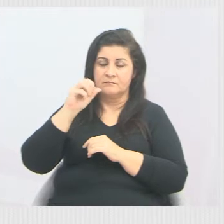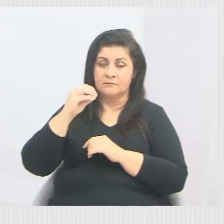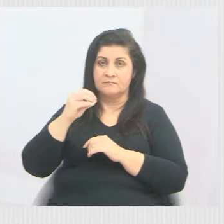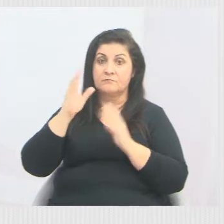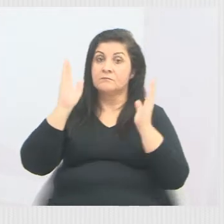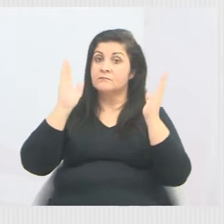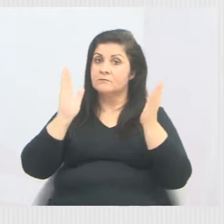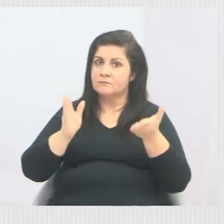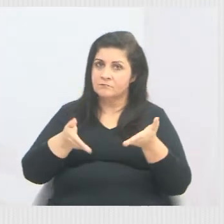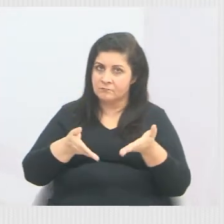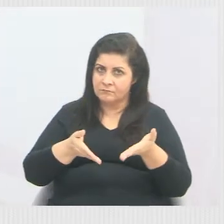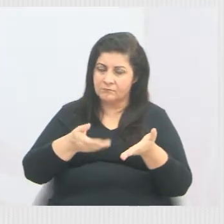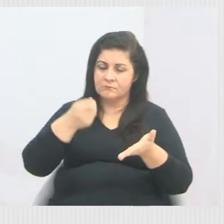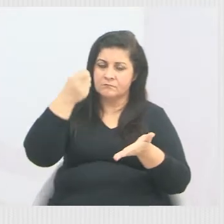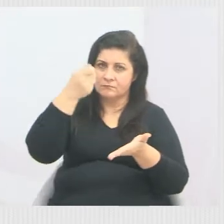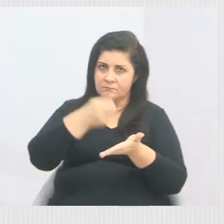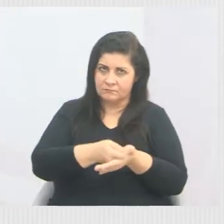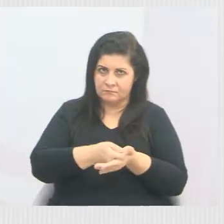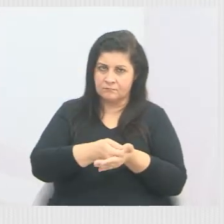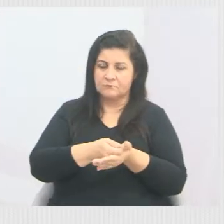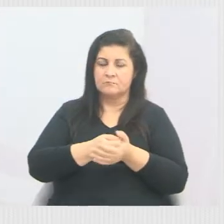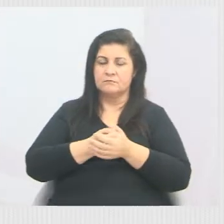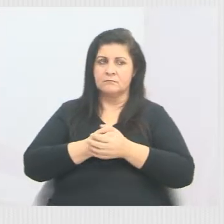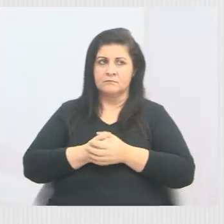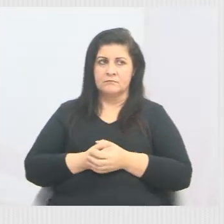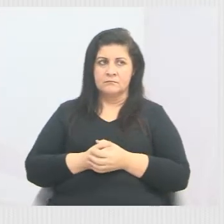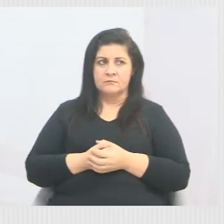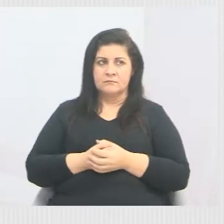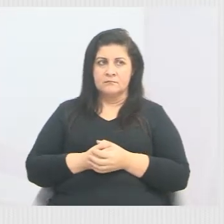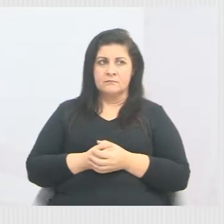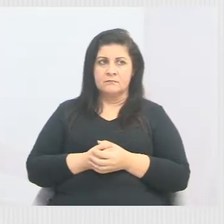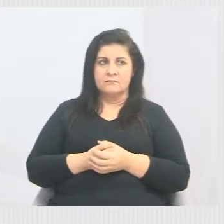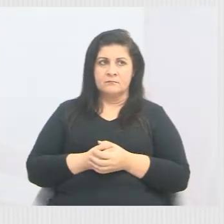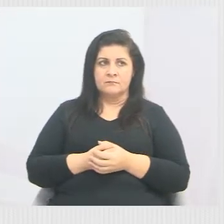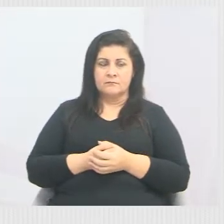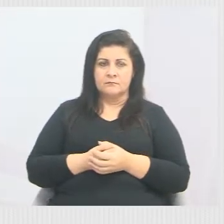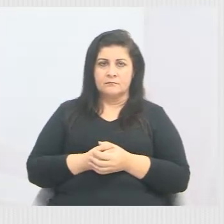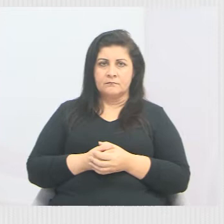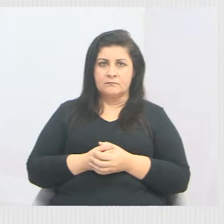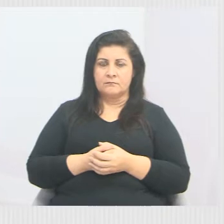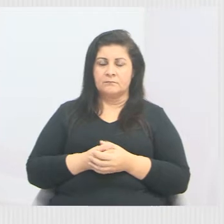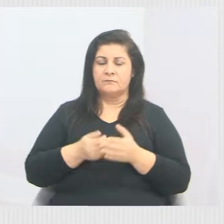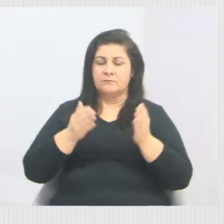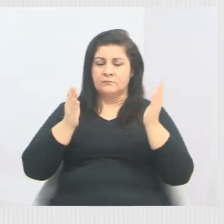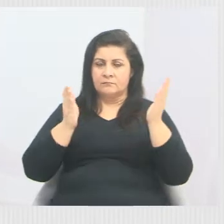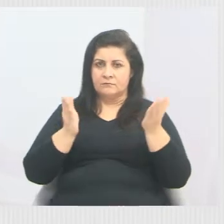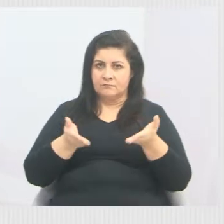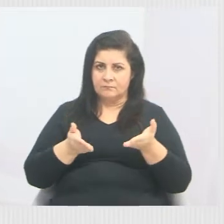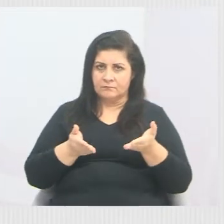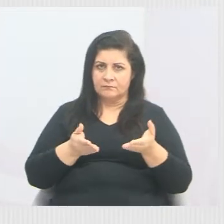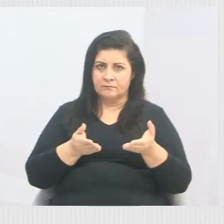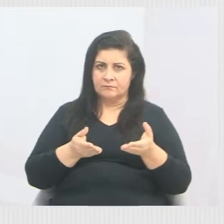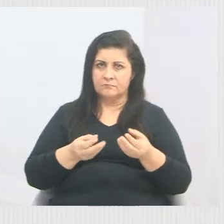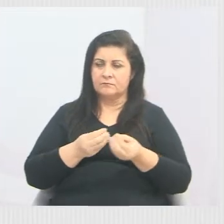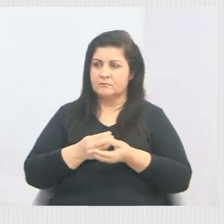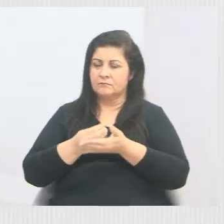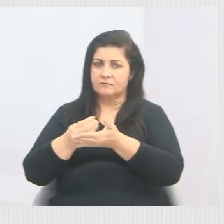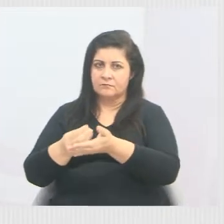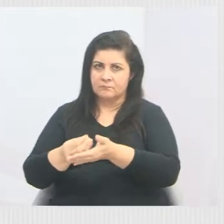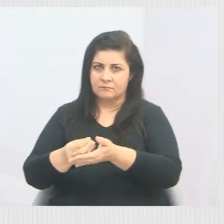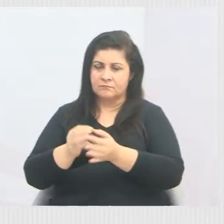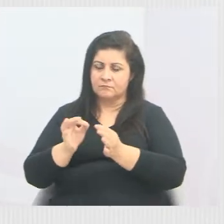o material e o serviço para o município e já foi programado o